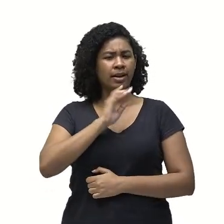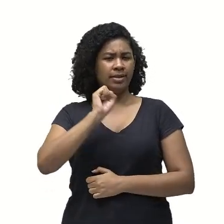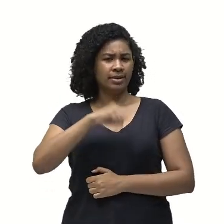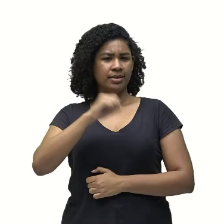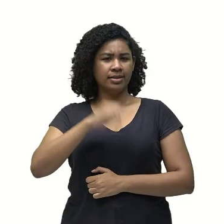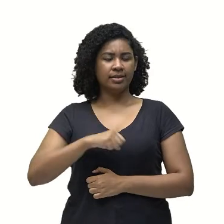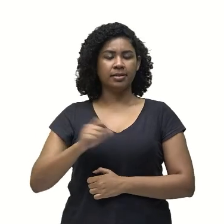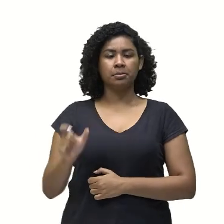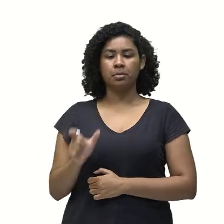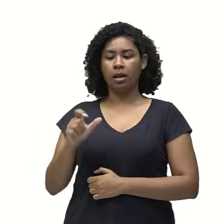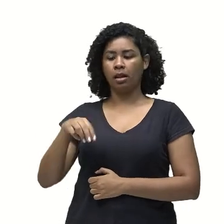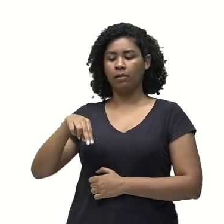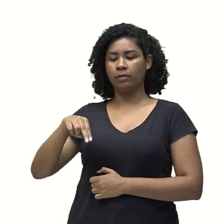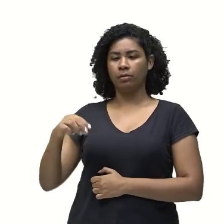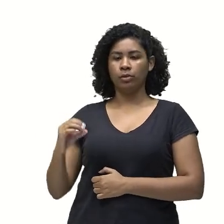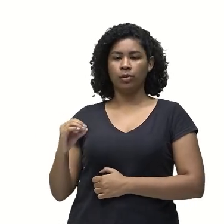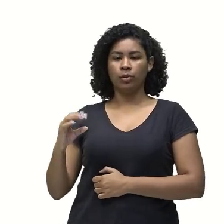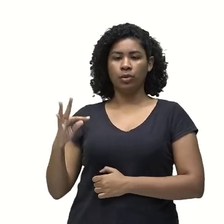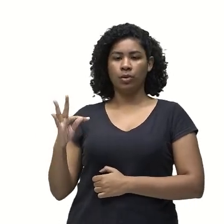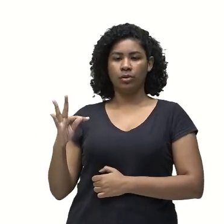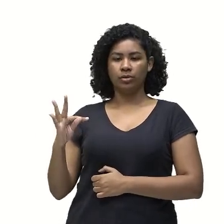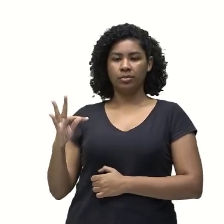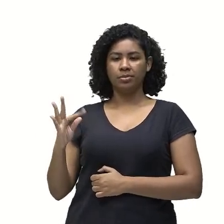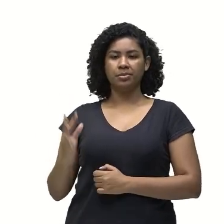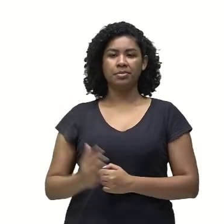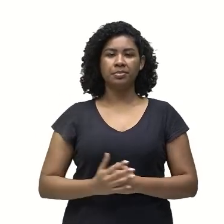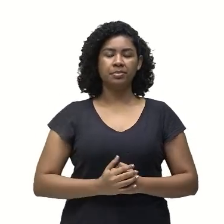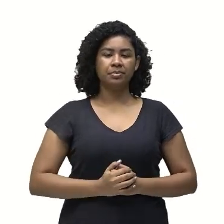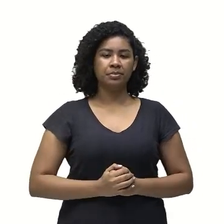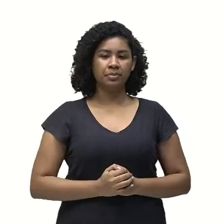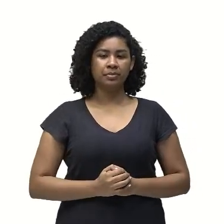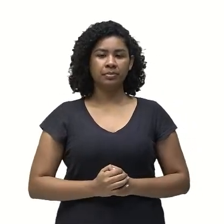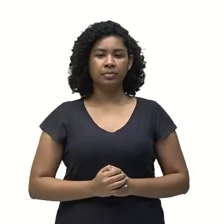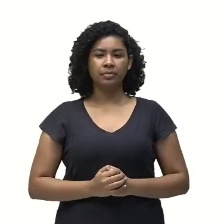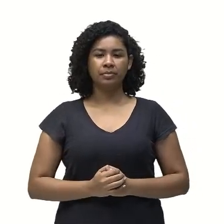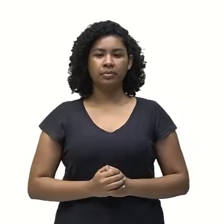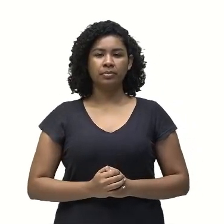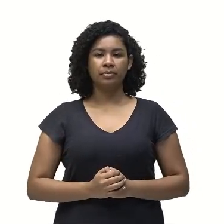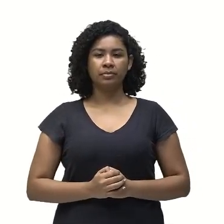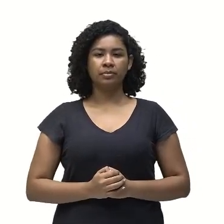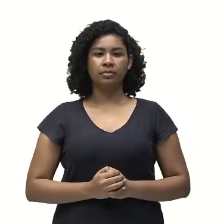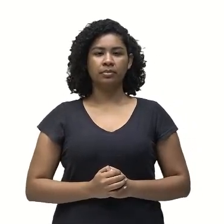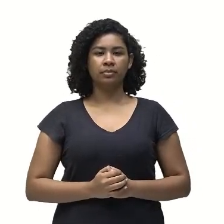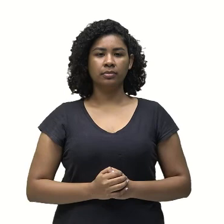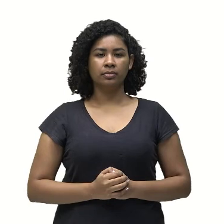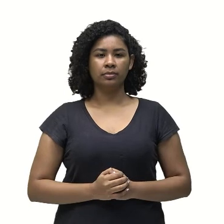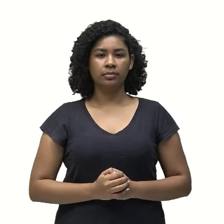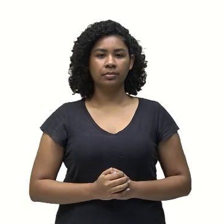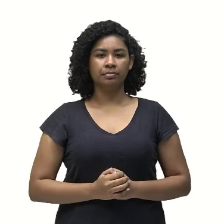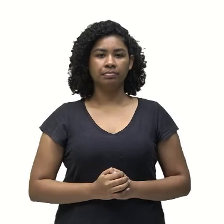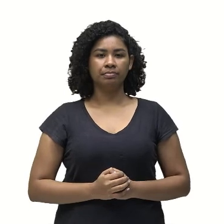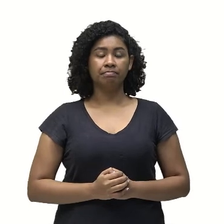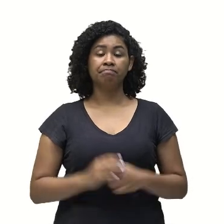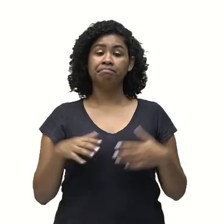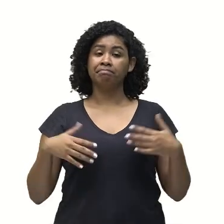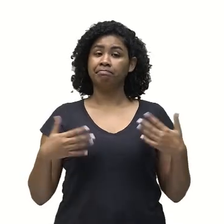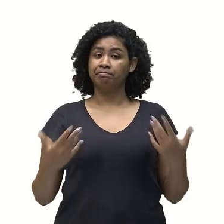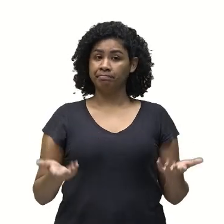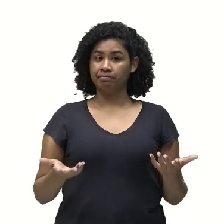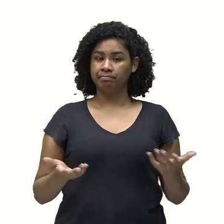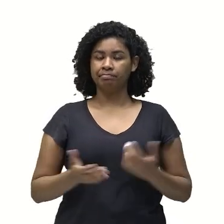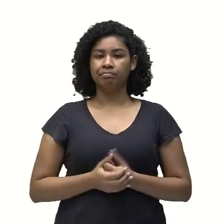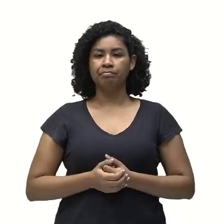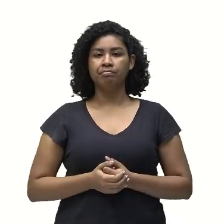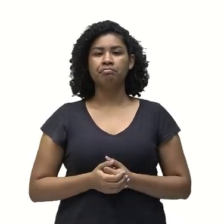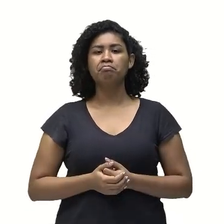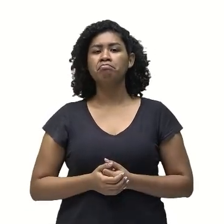palavra not. Not. Not. Mas então, como é que eu faria para colocar esse